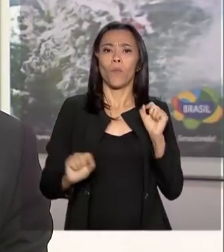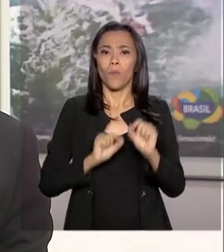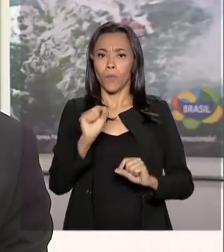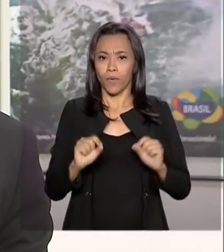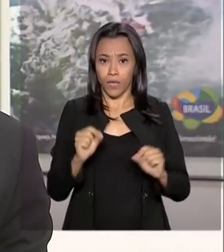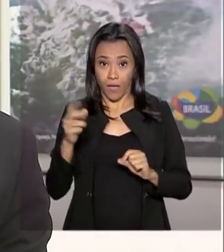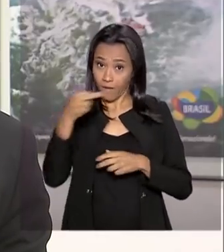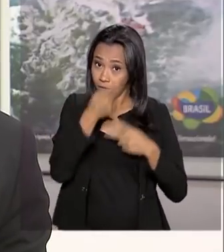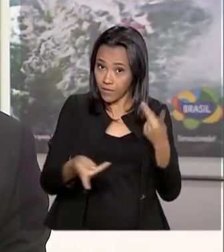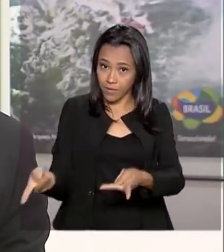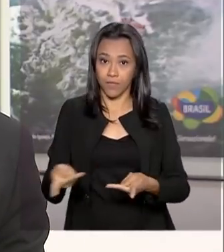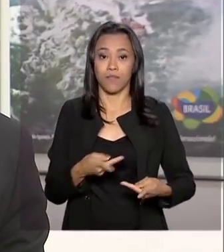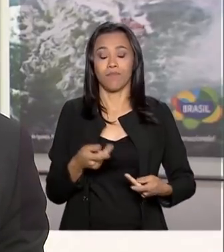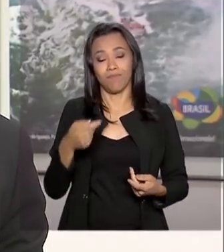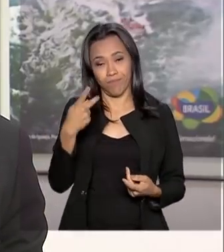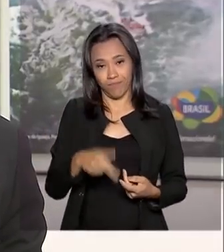visita de turistas. E aí O que é isso?